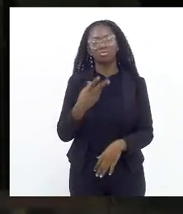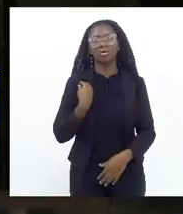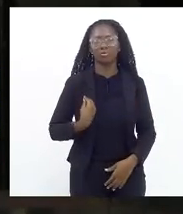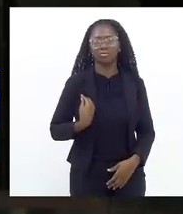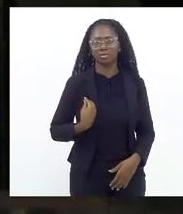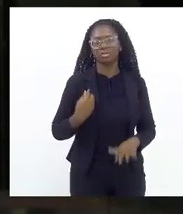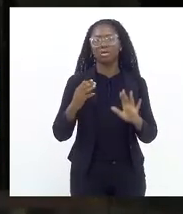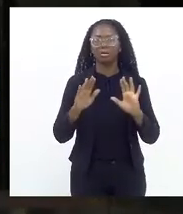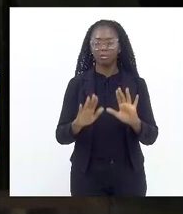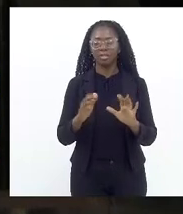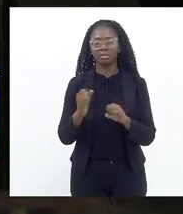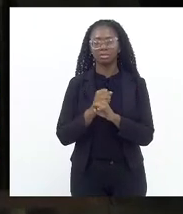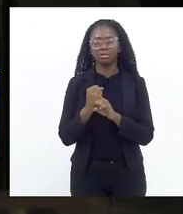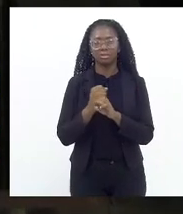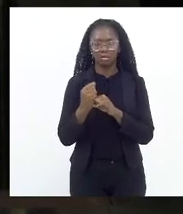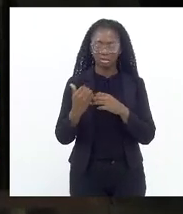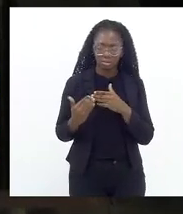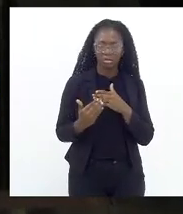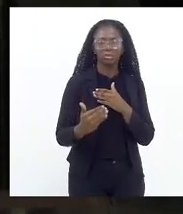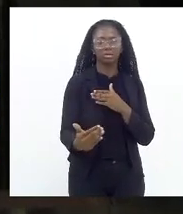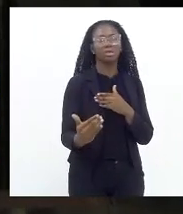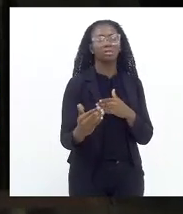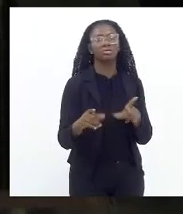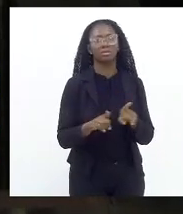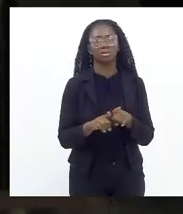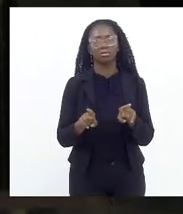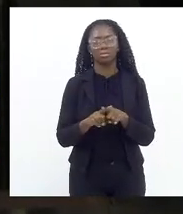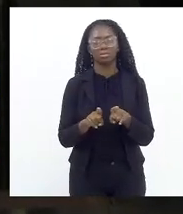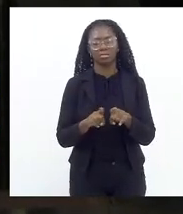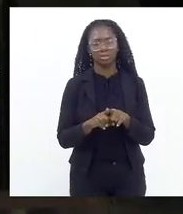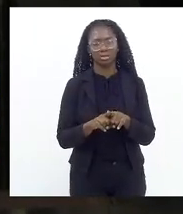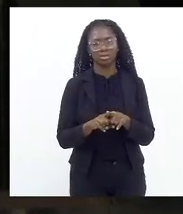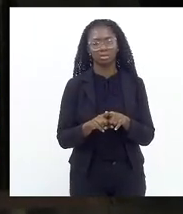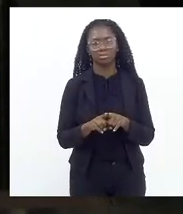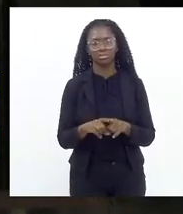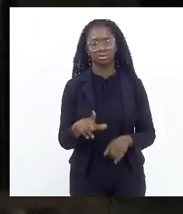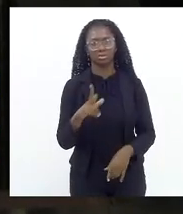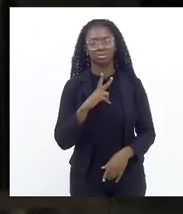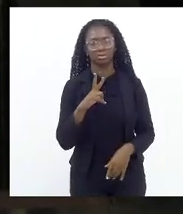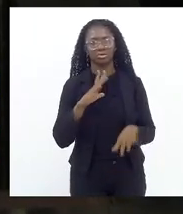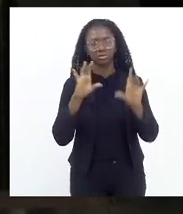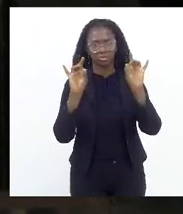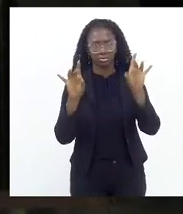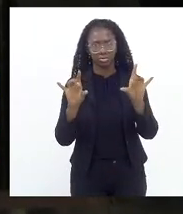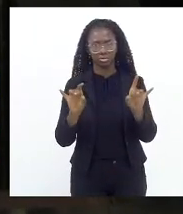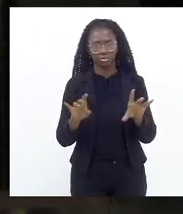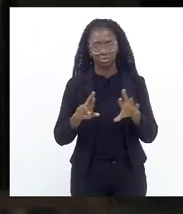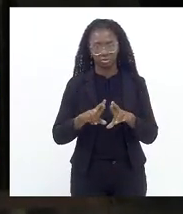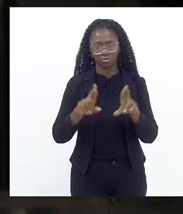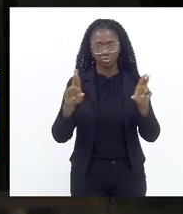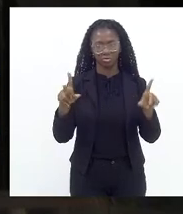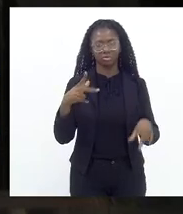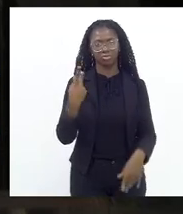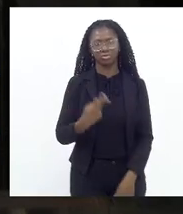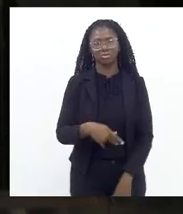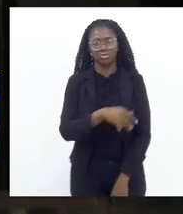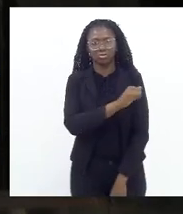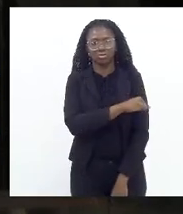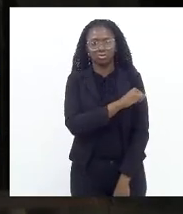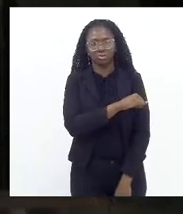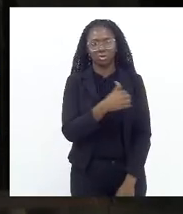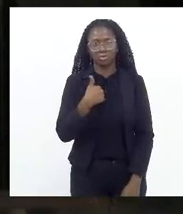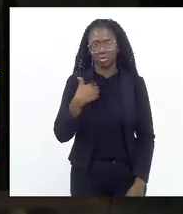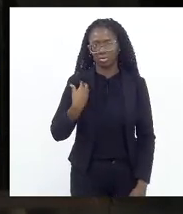foi, porém, um fenômeno particular ou específico do Rio de Janeiro. Eu